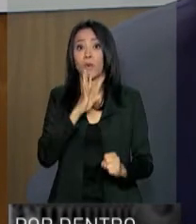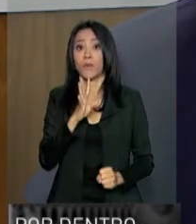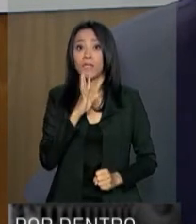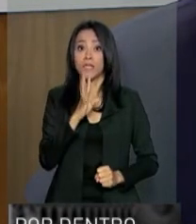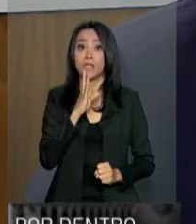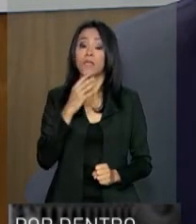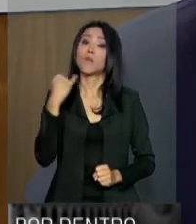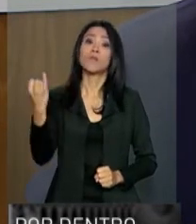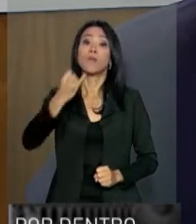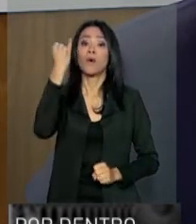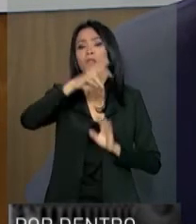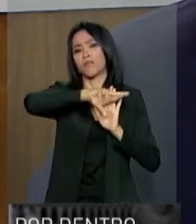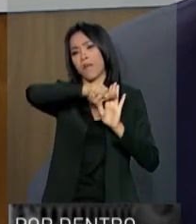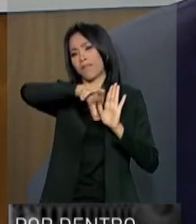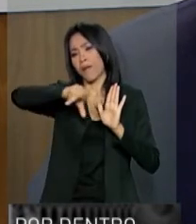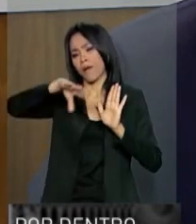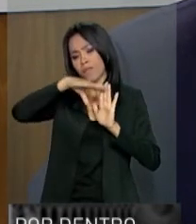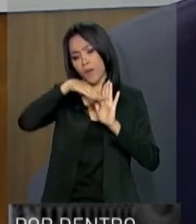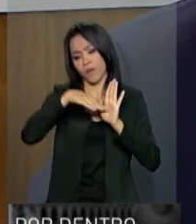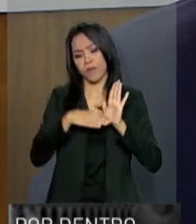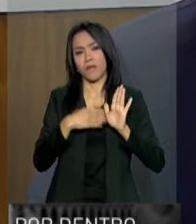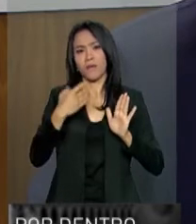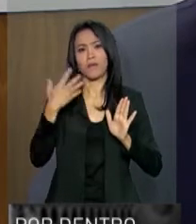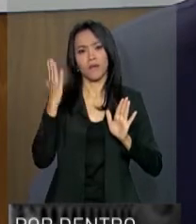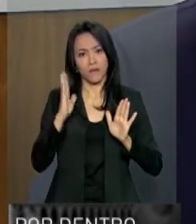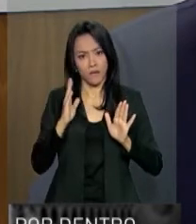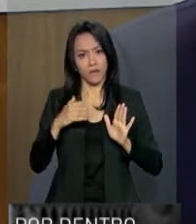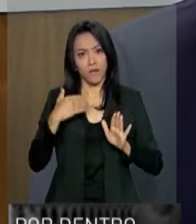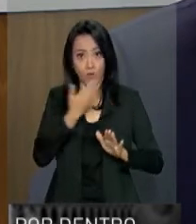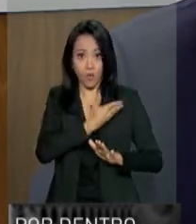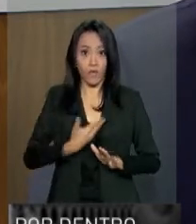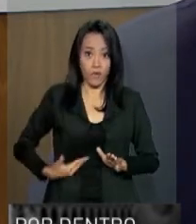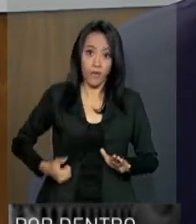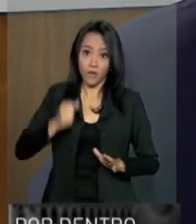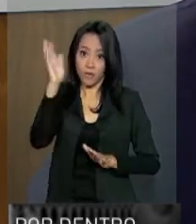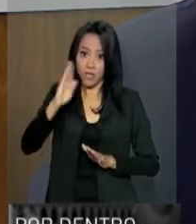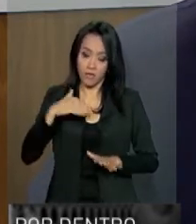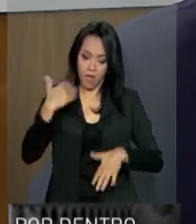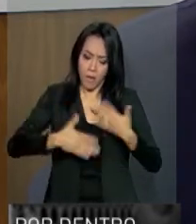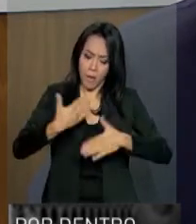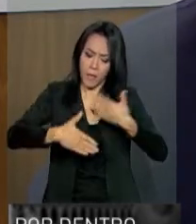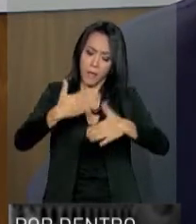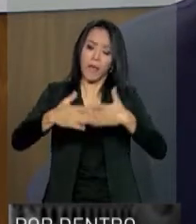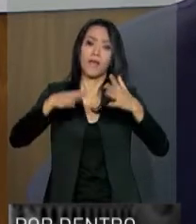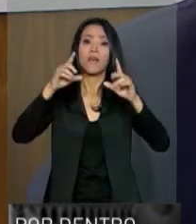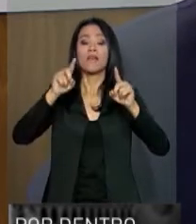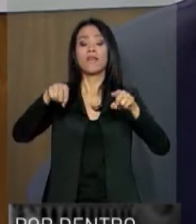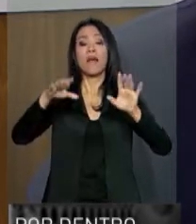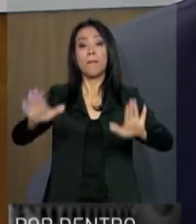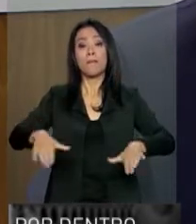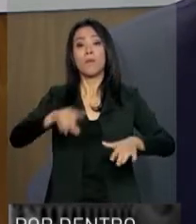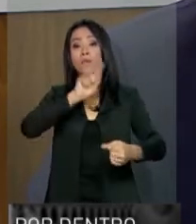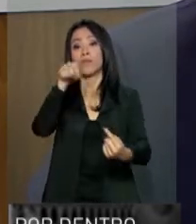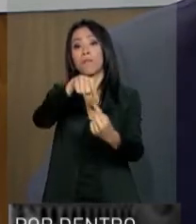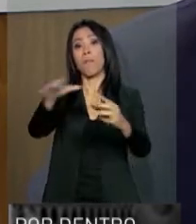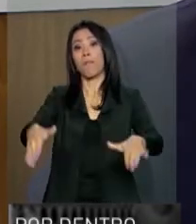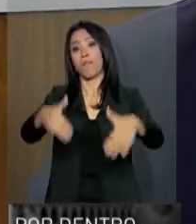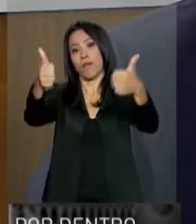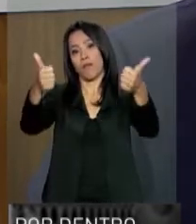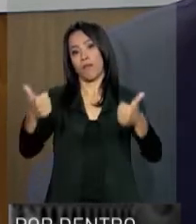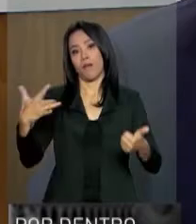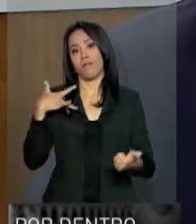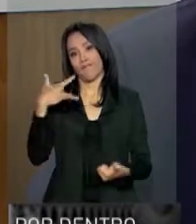importantes programas estão sendo desenvolvidos pelo governo brasileiro e que vão gerar uma melhoria na qualidade de vida muito